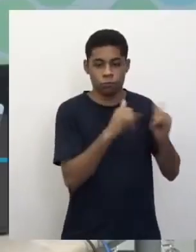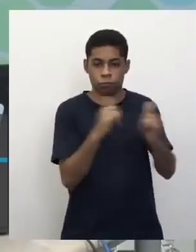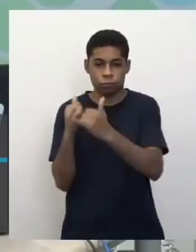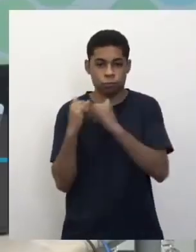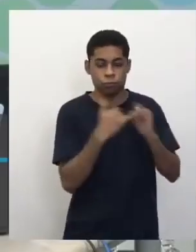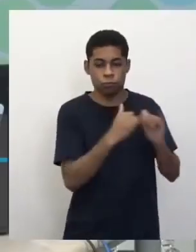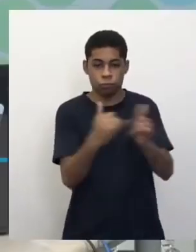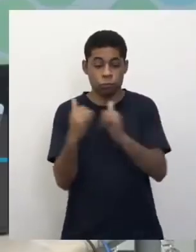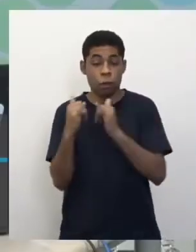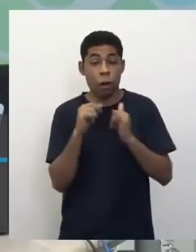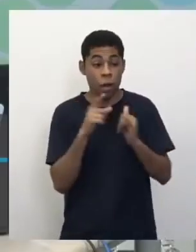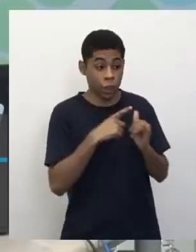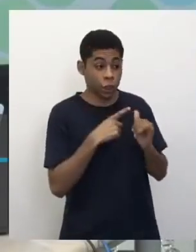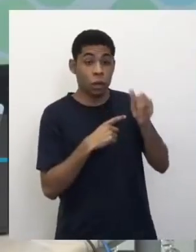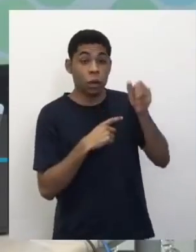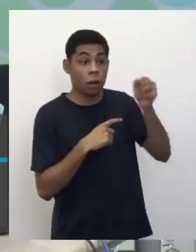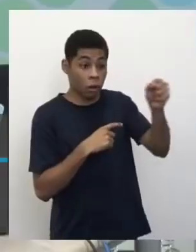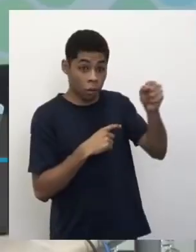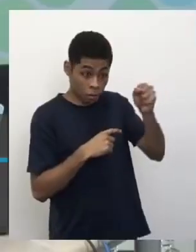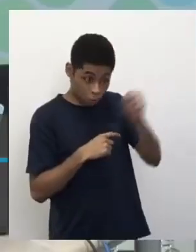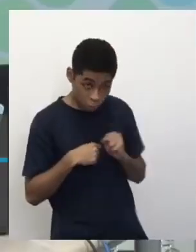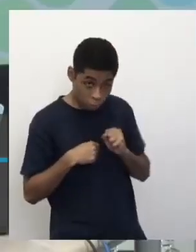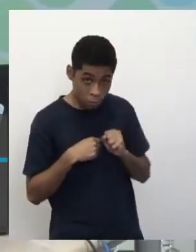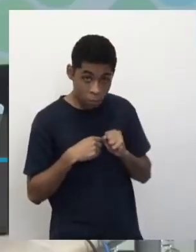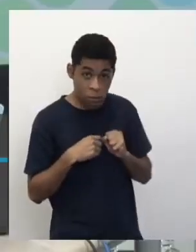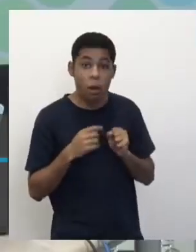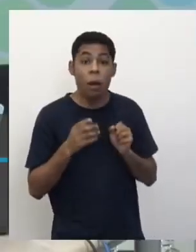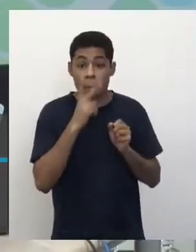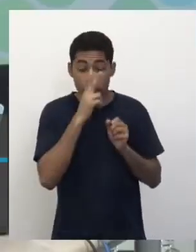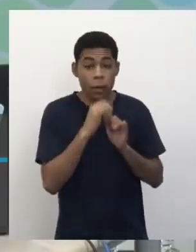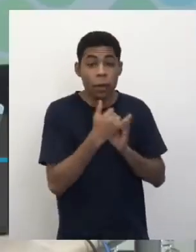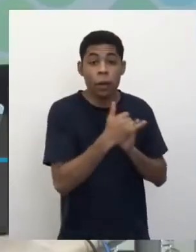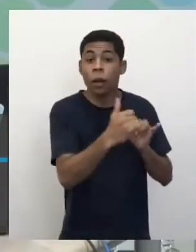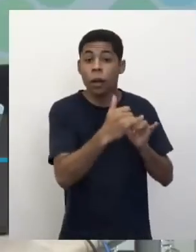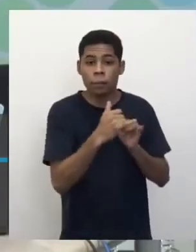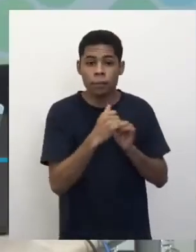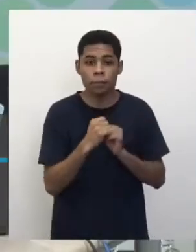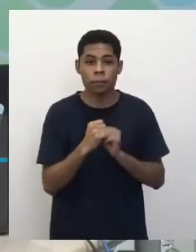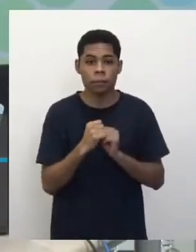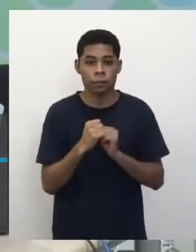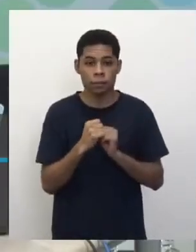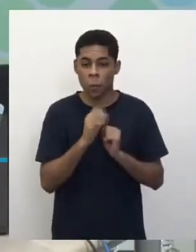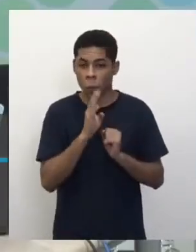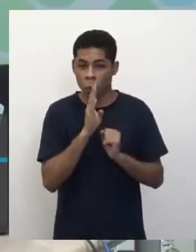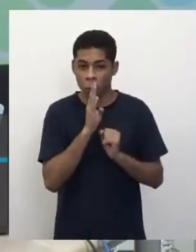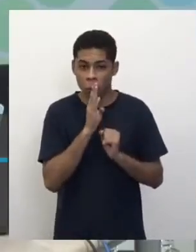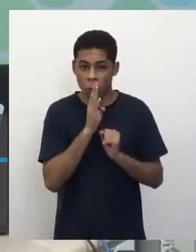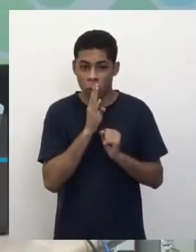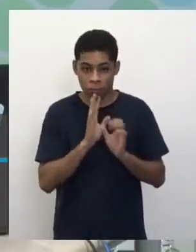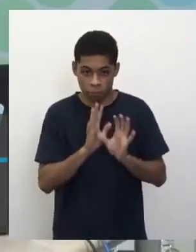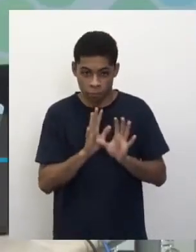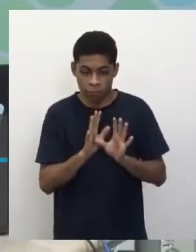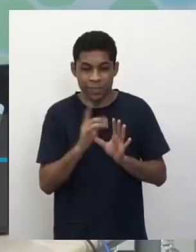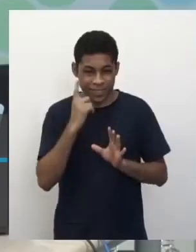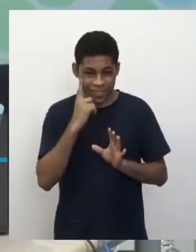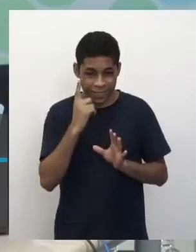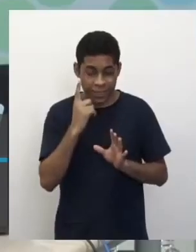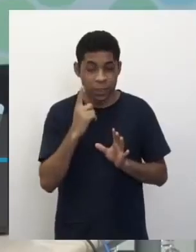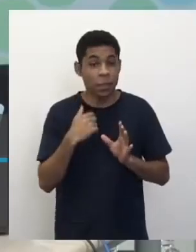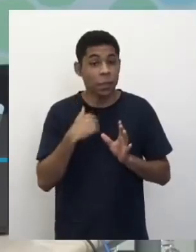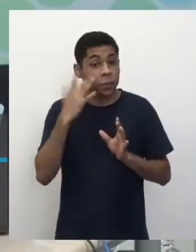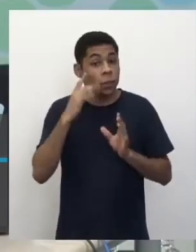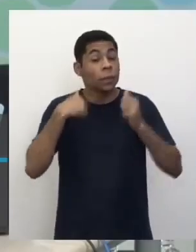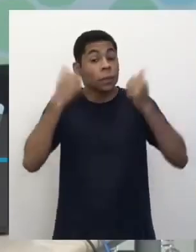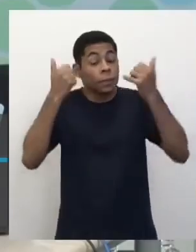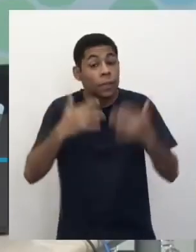o interruptor, esse circuito se fecha. Então, essa energia fica indo e voltando ali. Não sei se eu falei